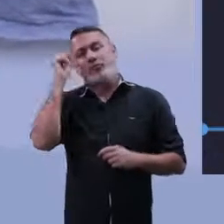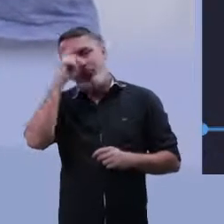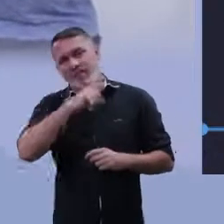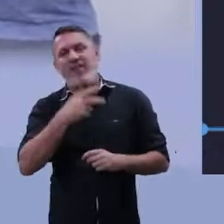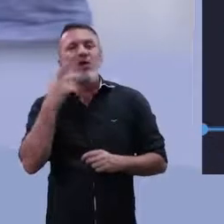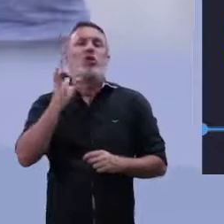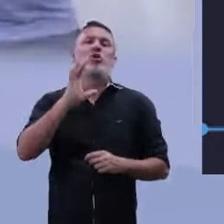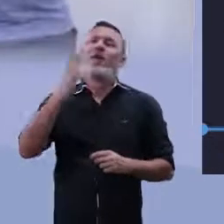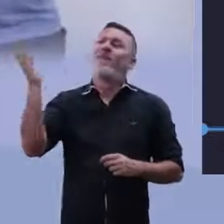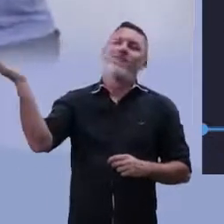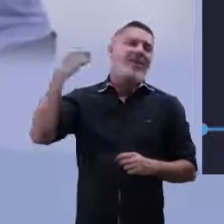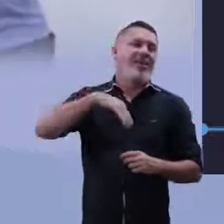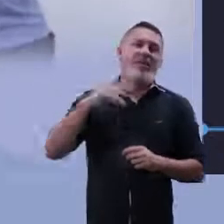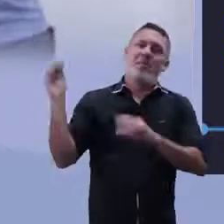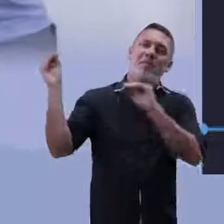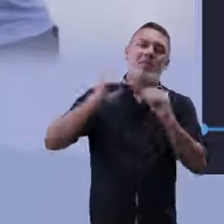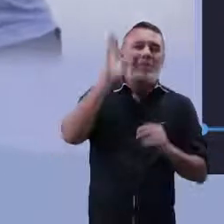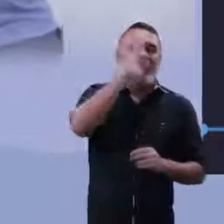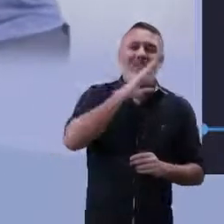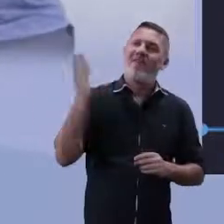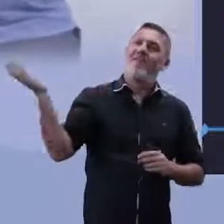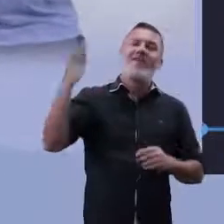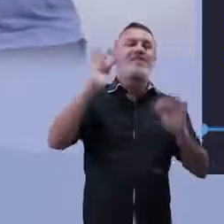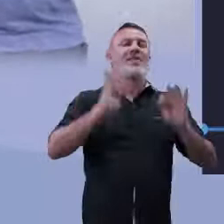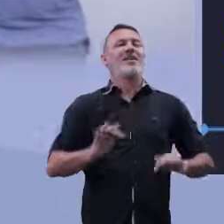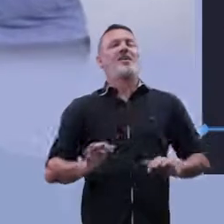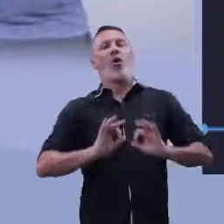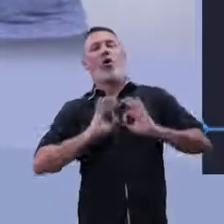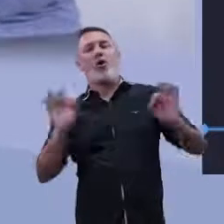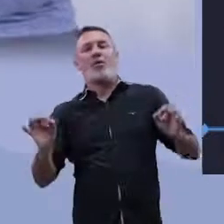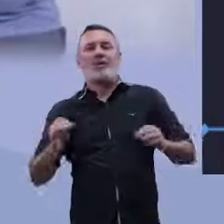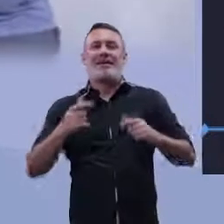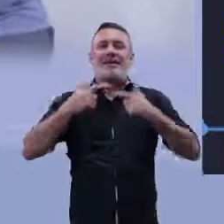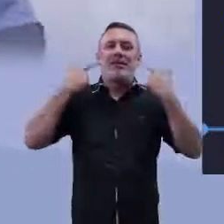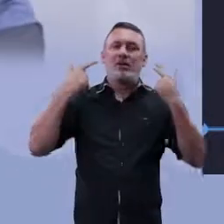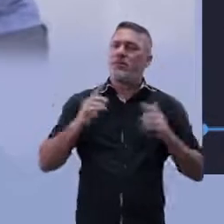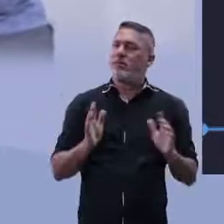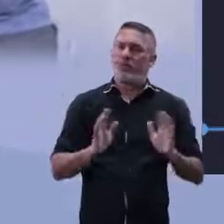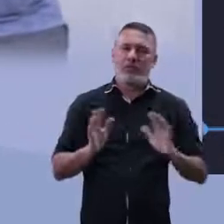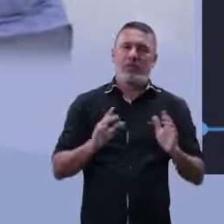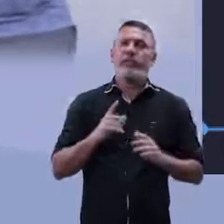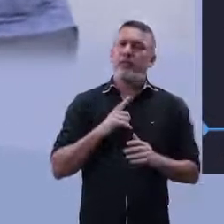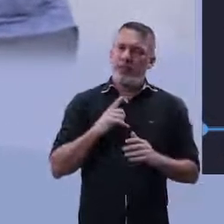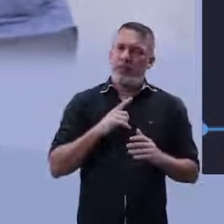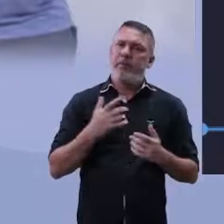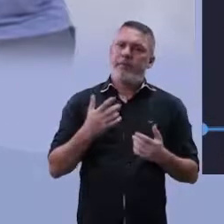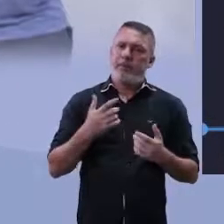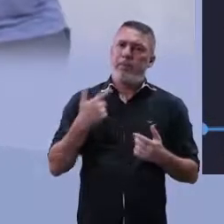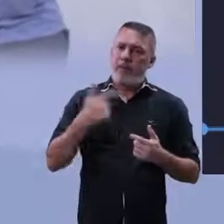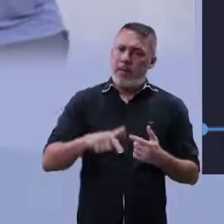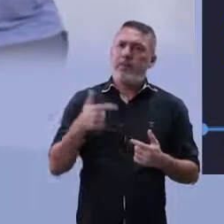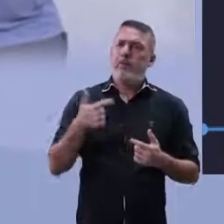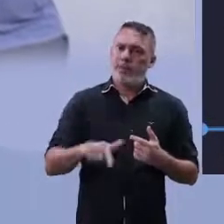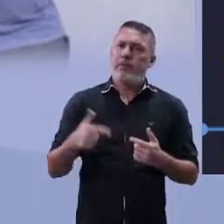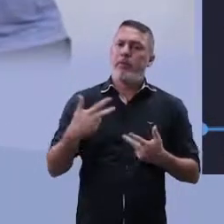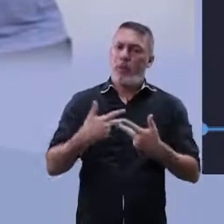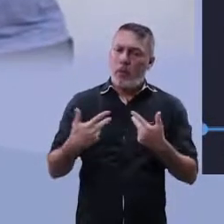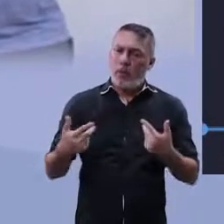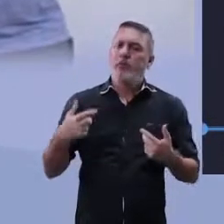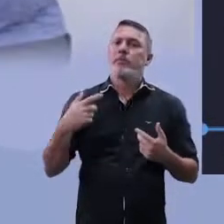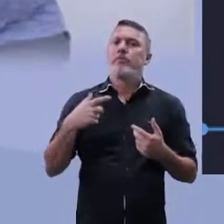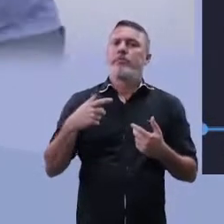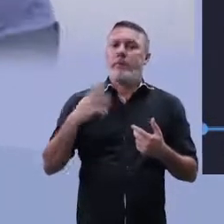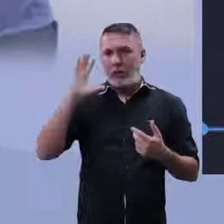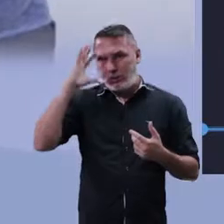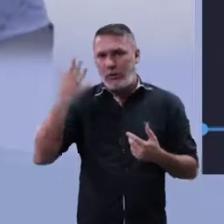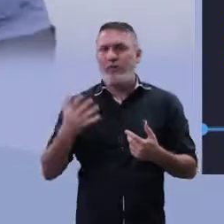complicado você falar só vem para o Brasil, vem para o Brasil, vem para o Brasil. Calma aí. Há algo a ser resolvido.